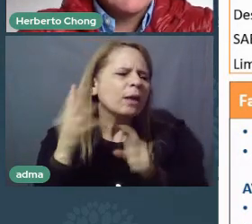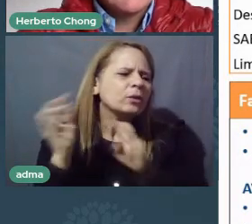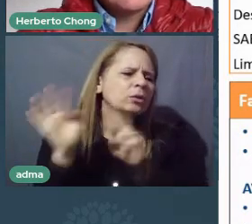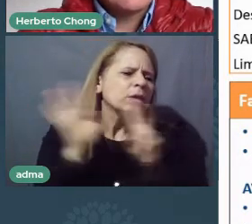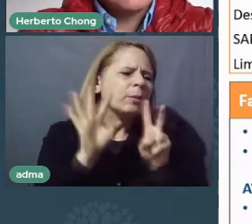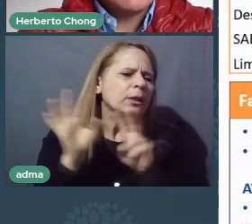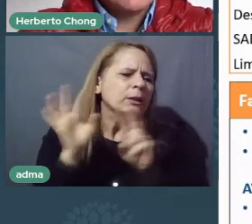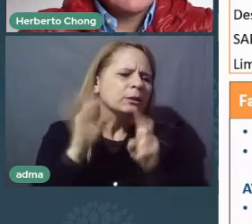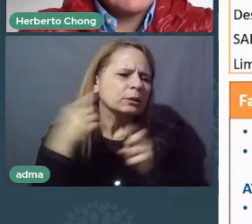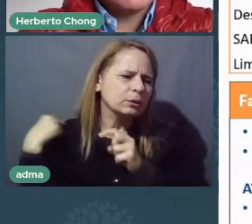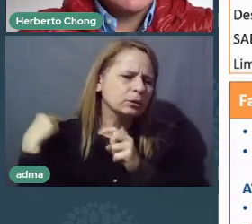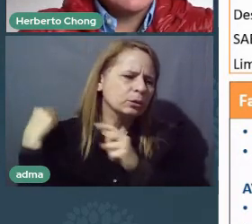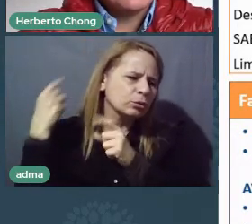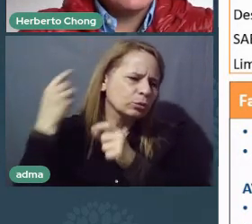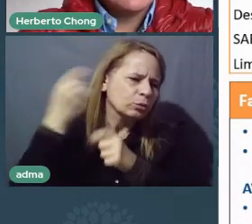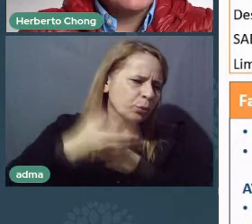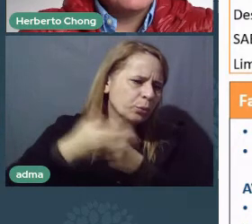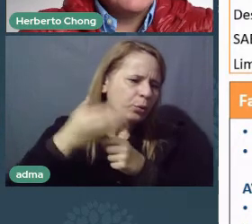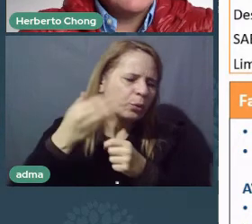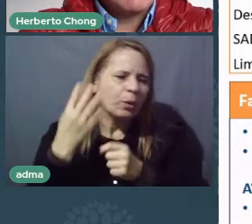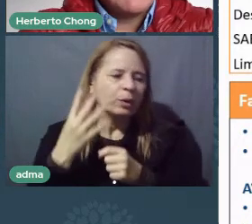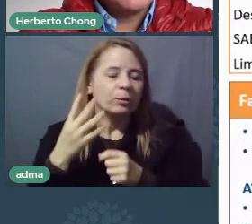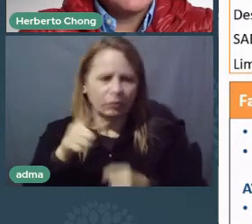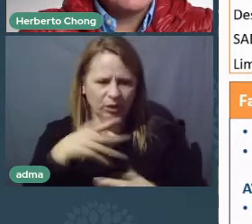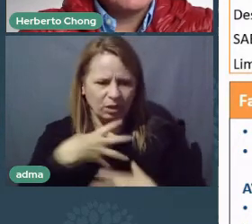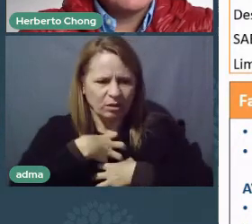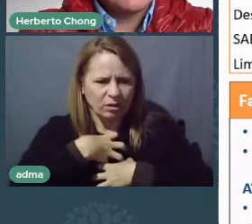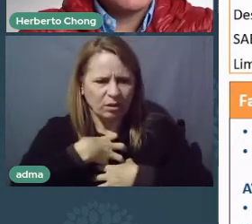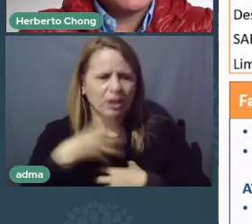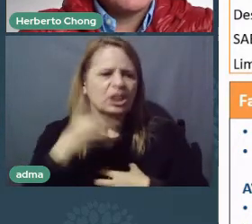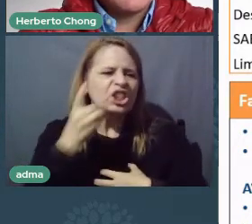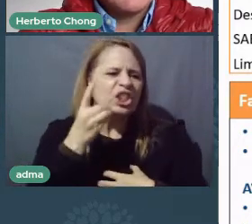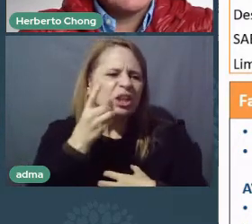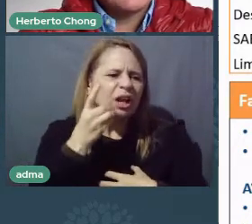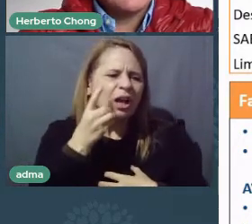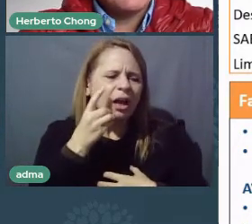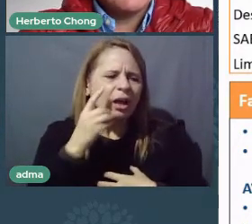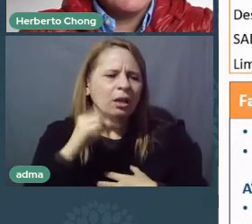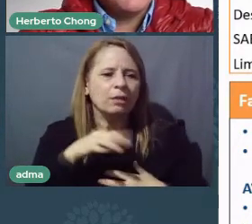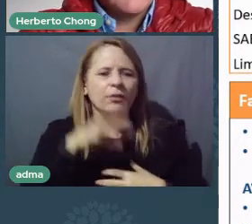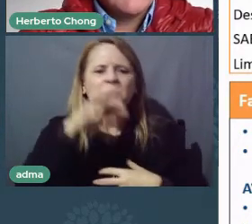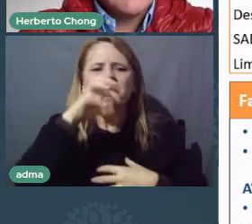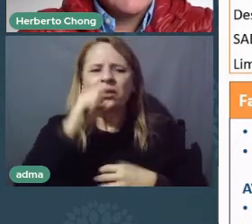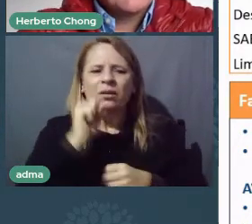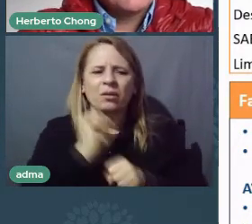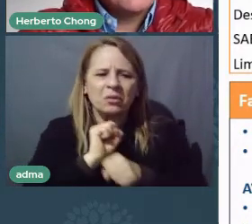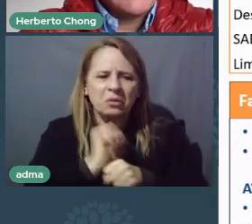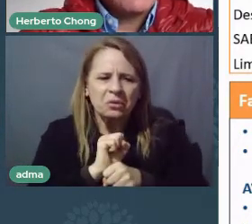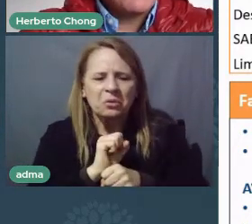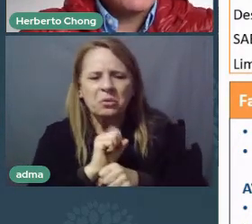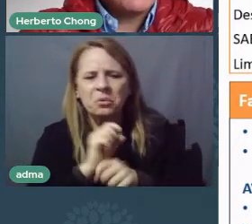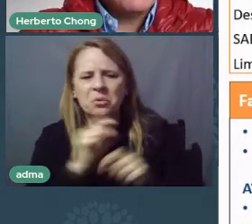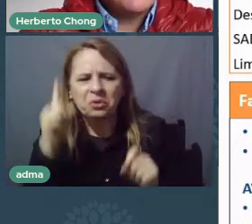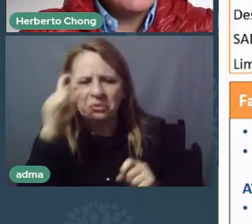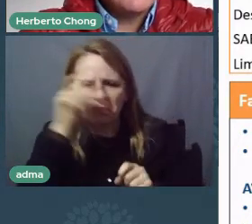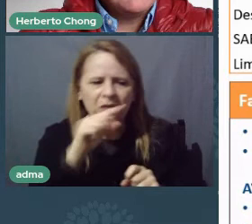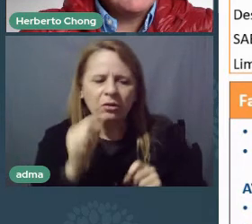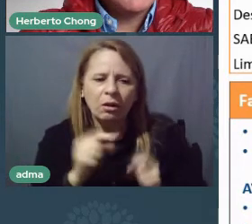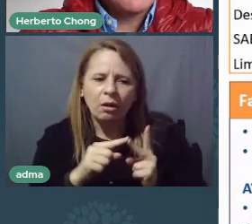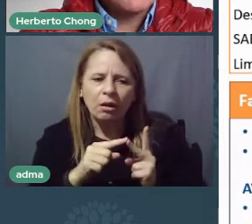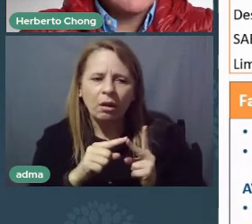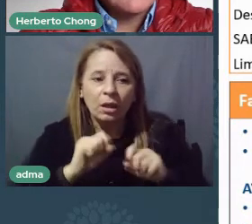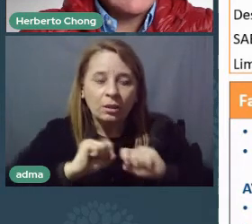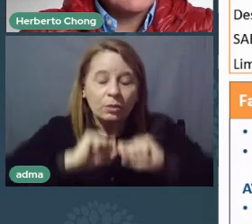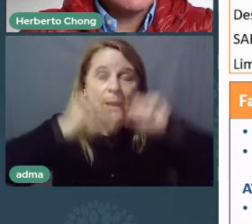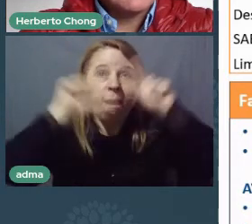teve sintomas de asma durante o dia mais do que 2 vezes por semana, sim ou não? Acordou de